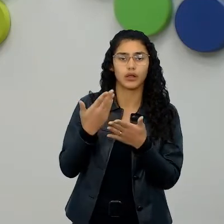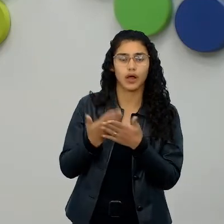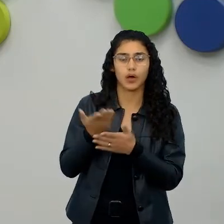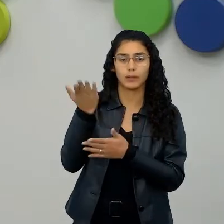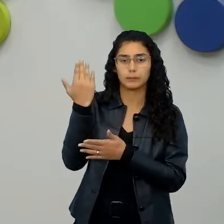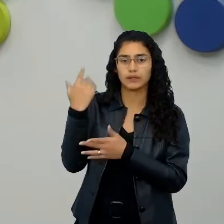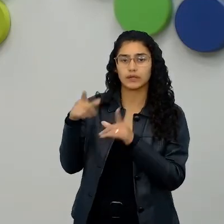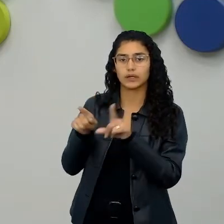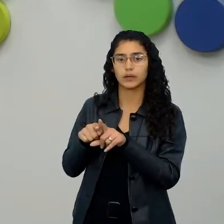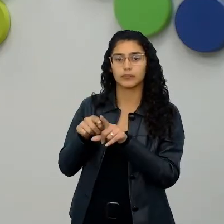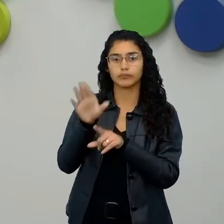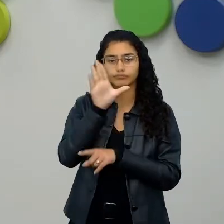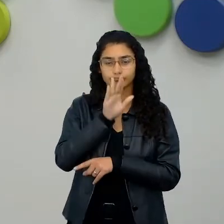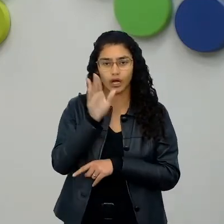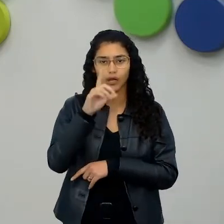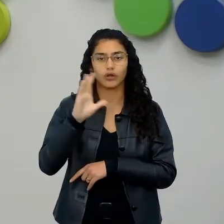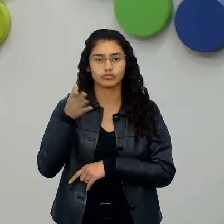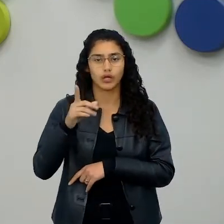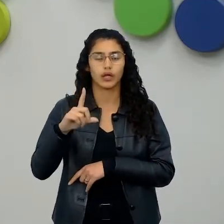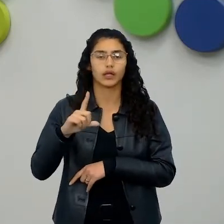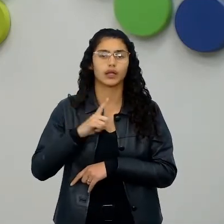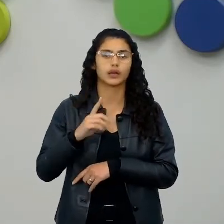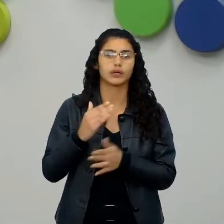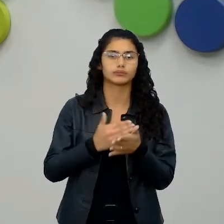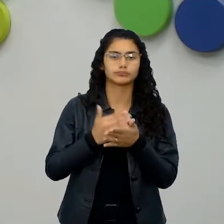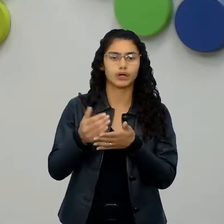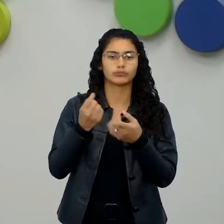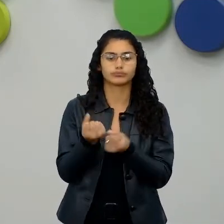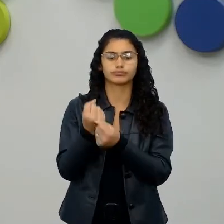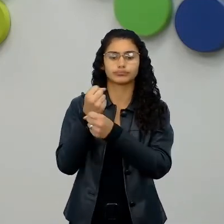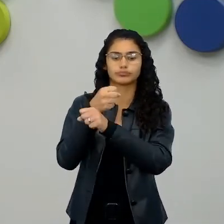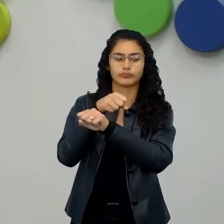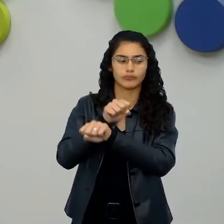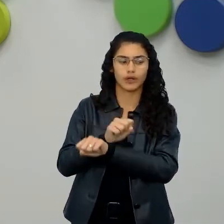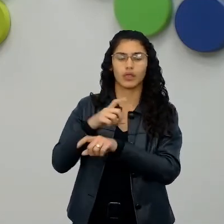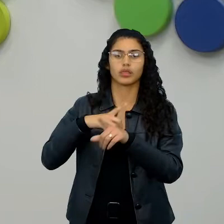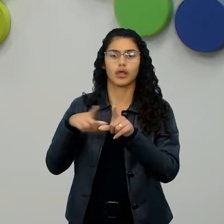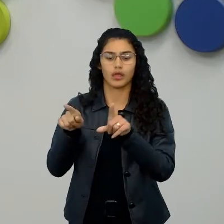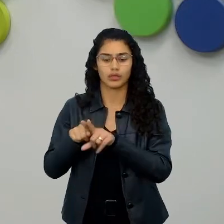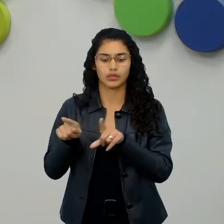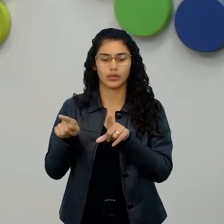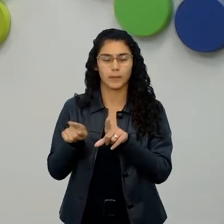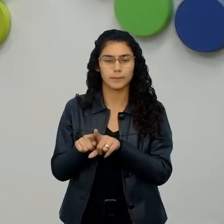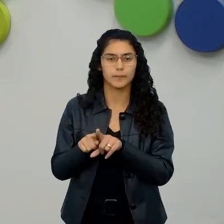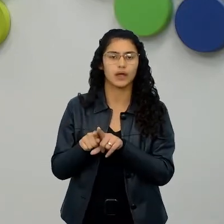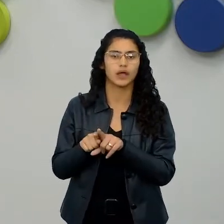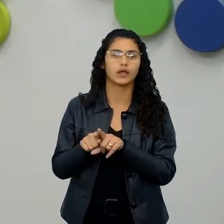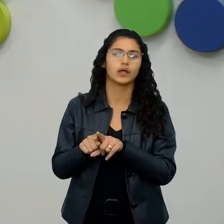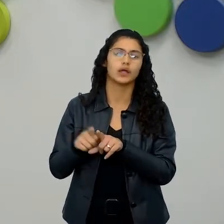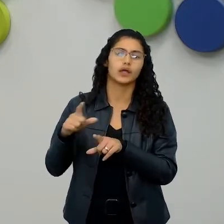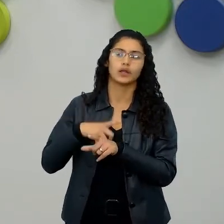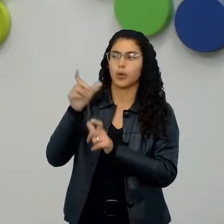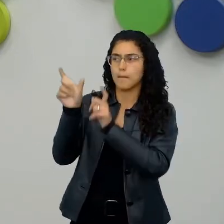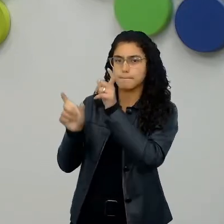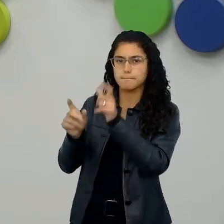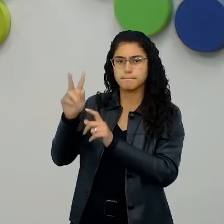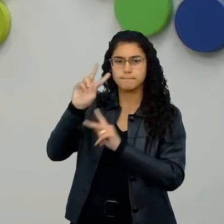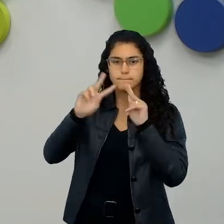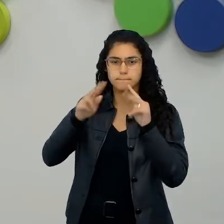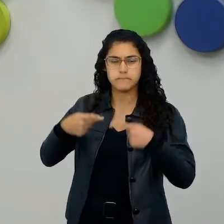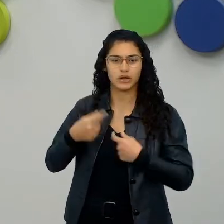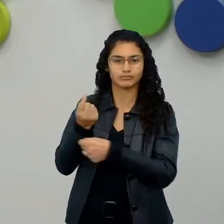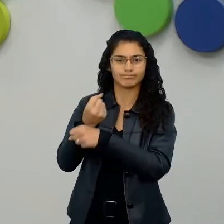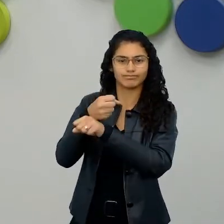passada, a partir do escravismo, do tráfico de escravos, da exploração do ser humano. Então,